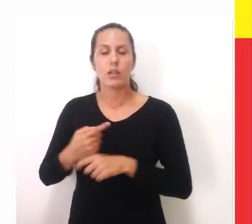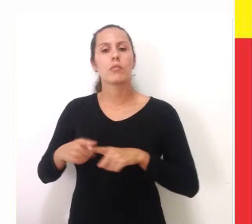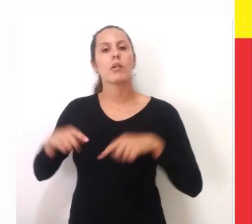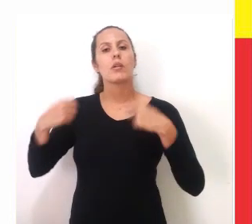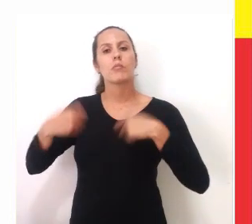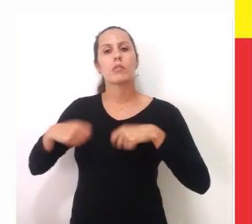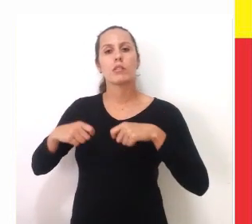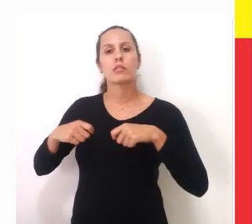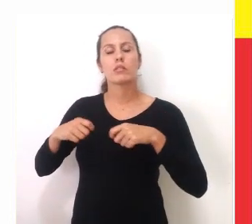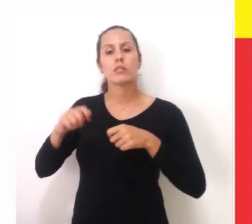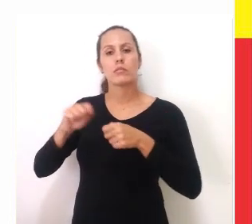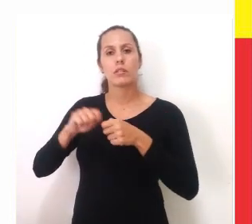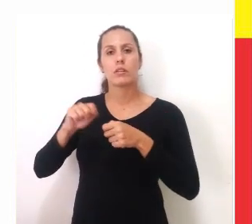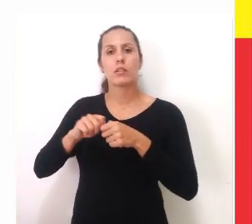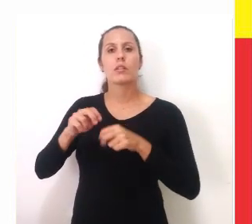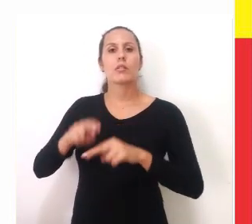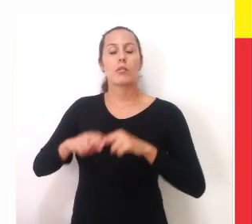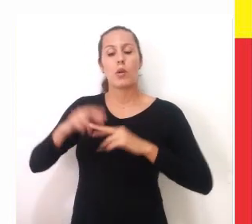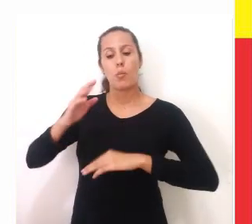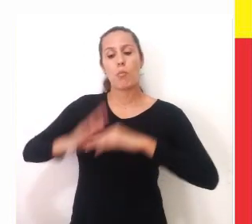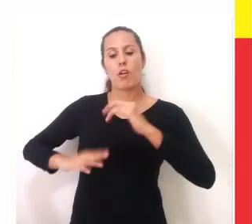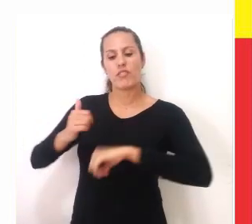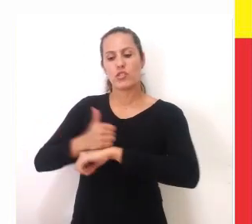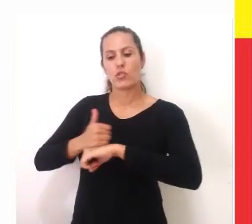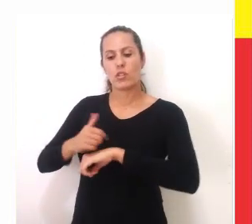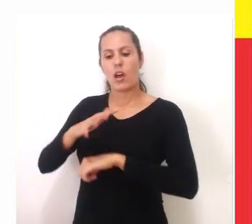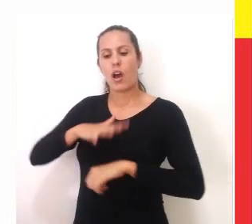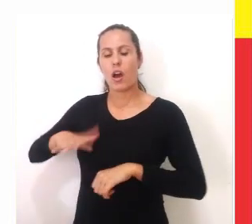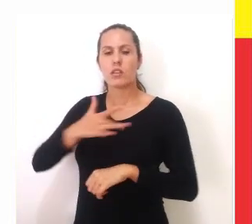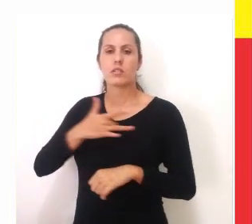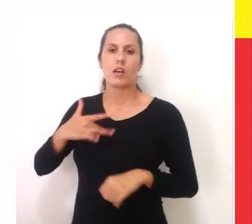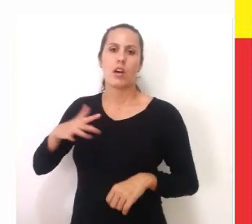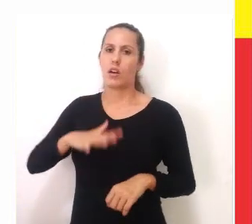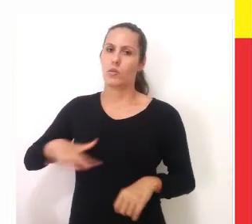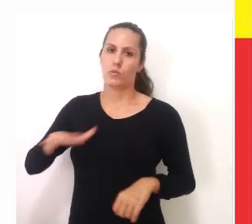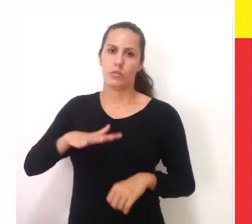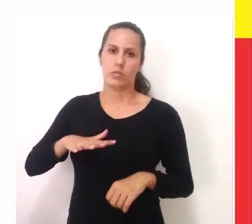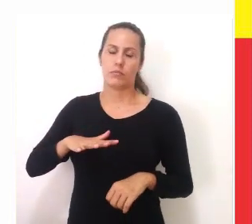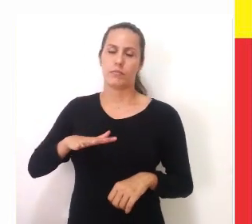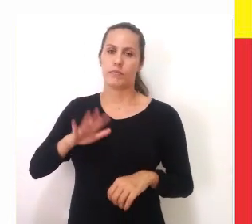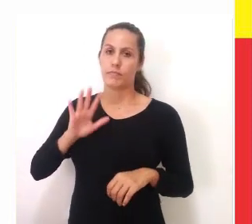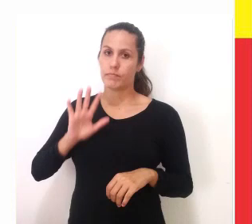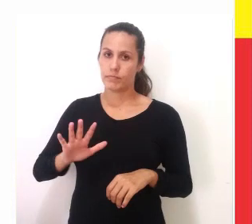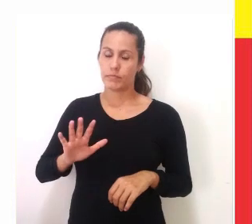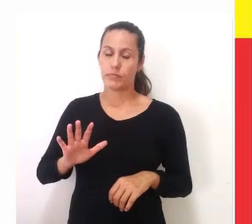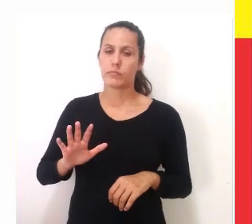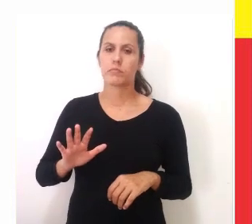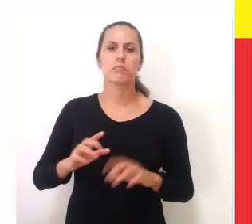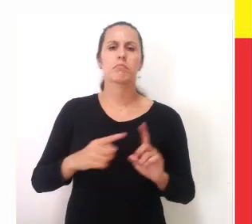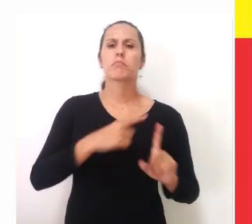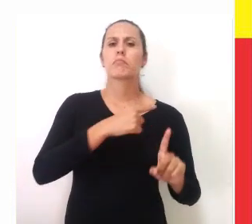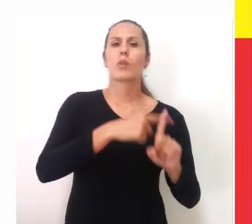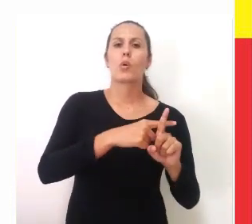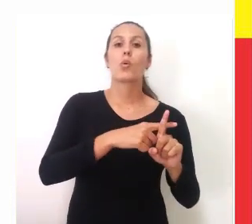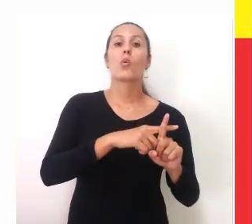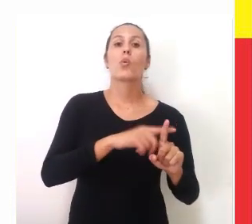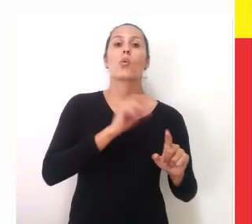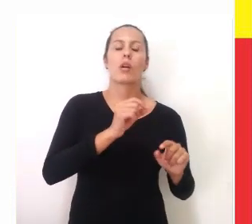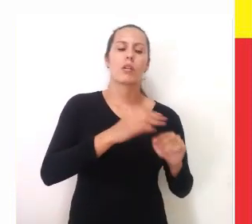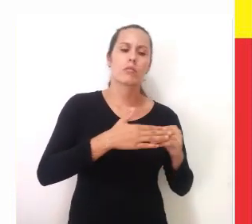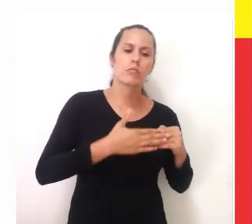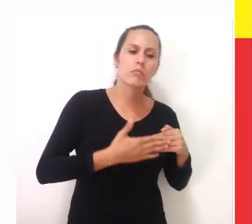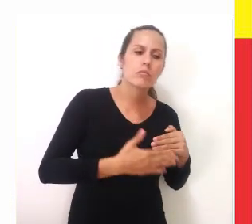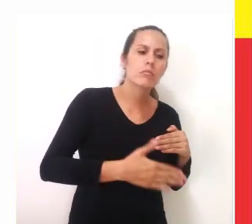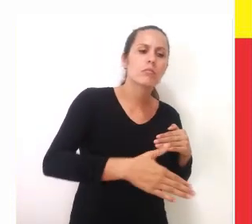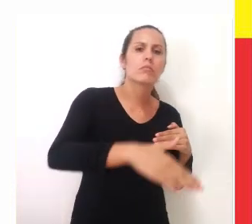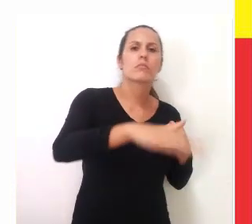aplicado por um profissional da área de saúde. Quais são as vantagens? São alternativas